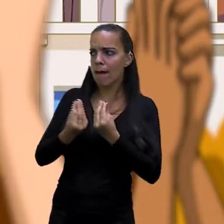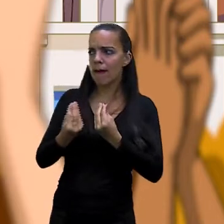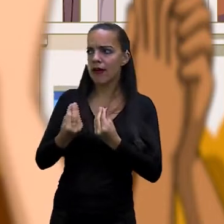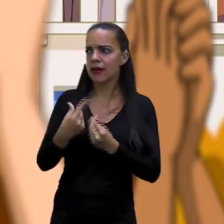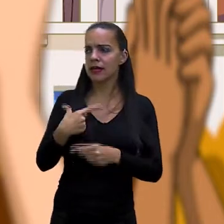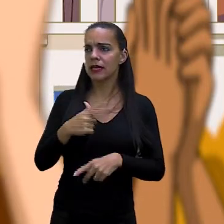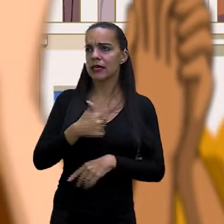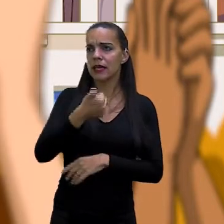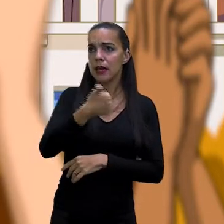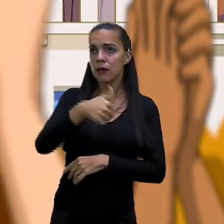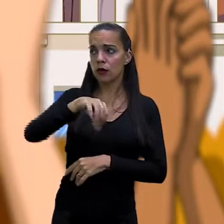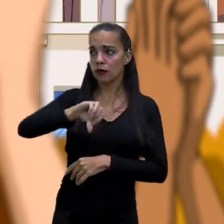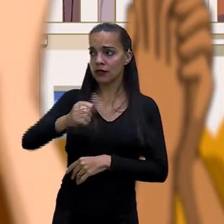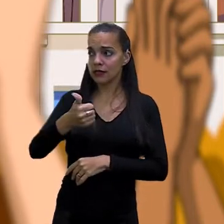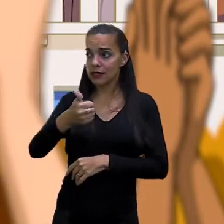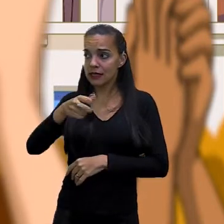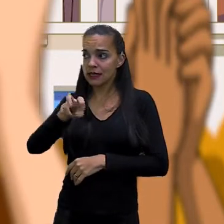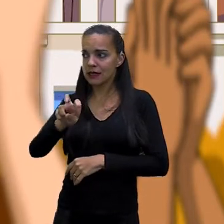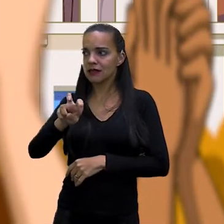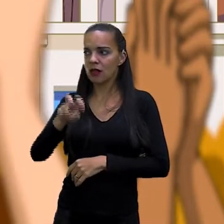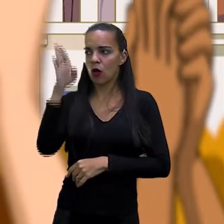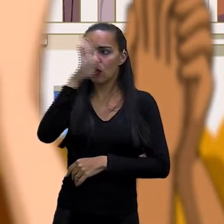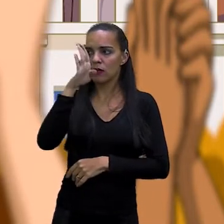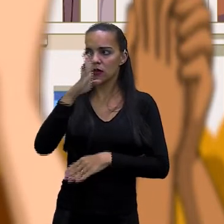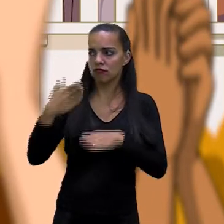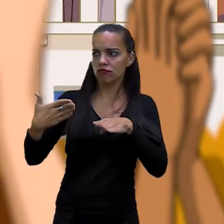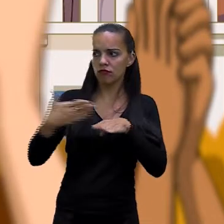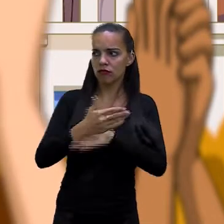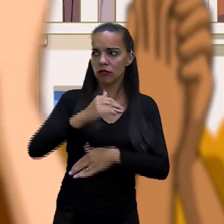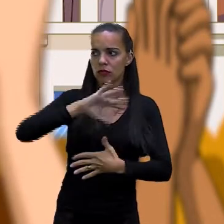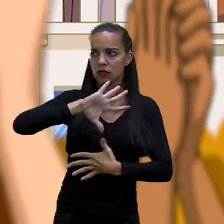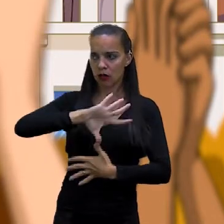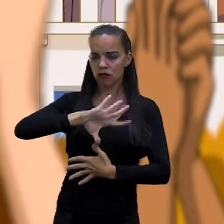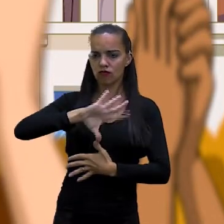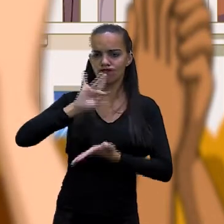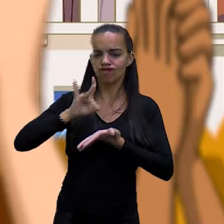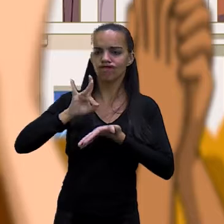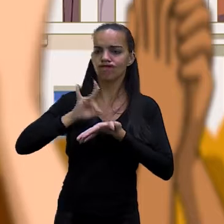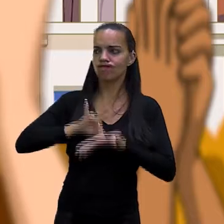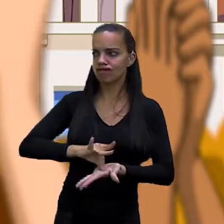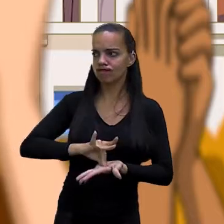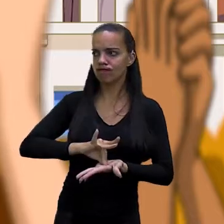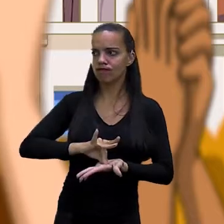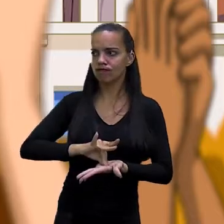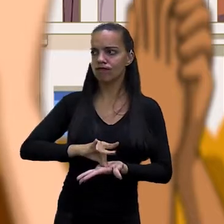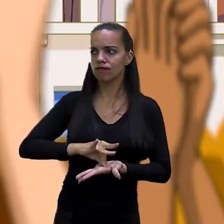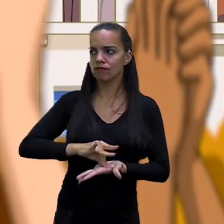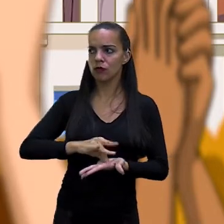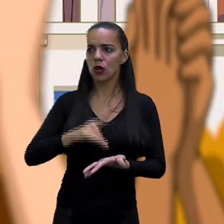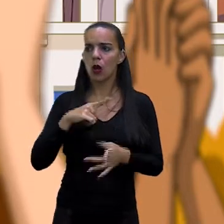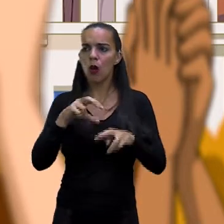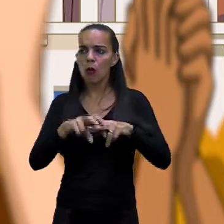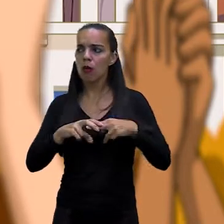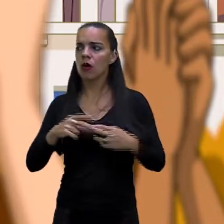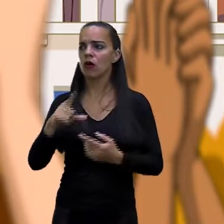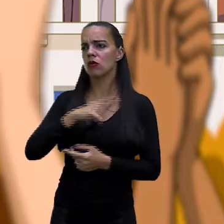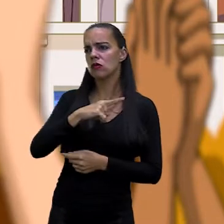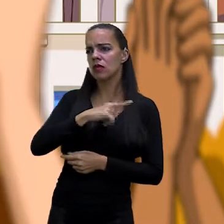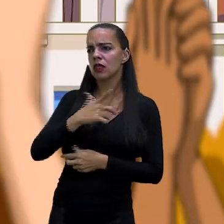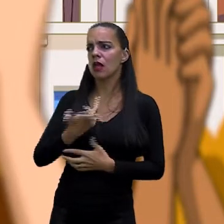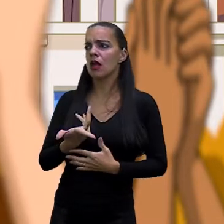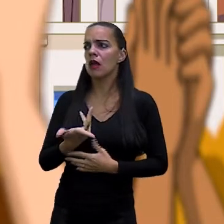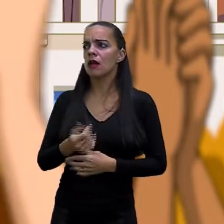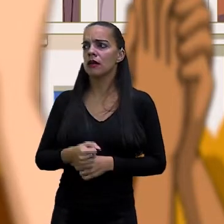de 1815, Brasil ele entra no mapa oficial e deixa de ser simplesmente